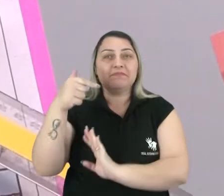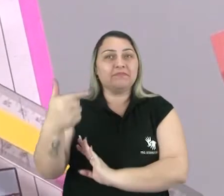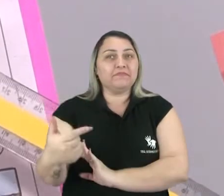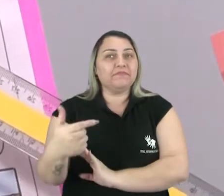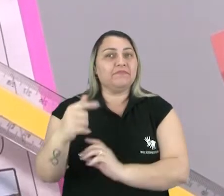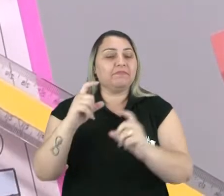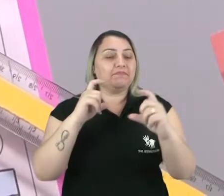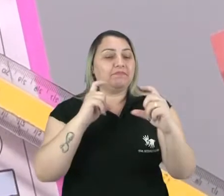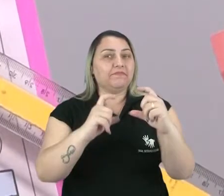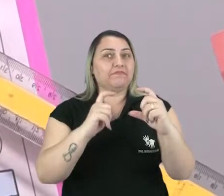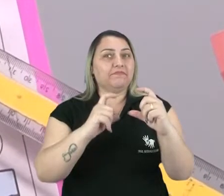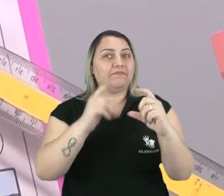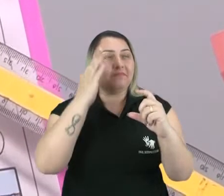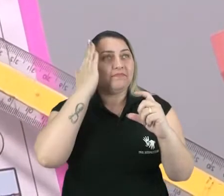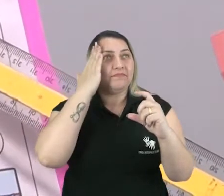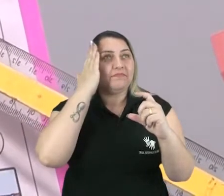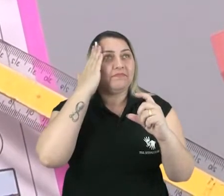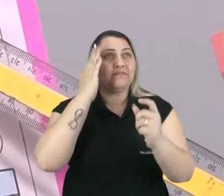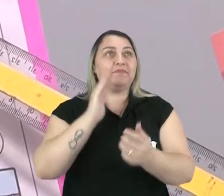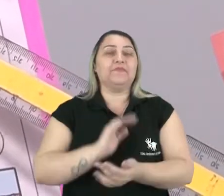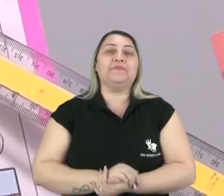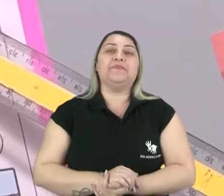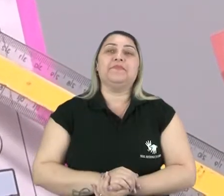quadrinho para compreender.